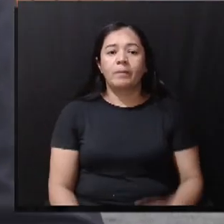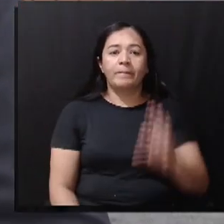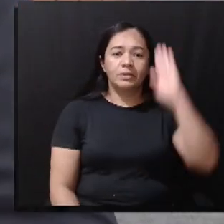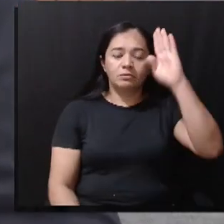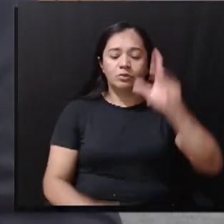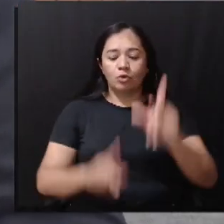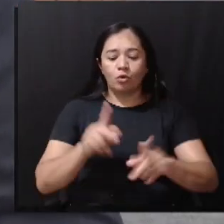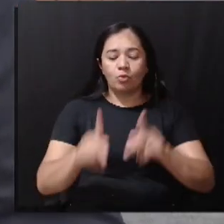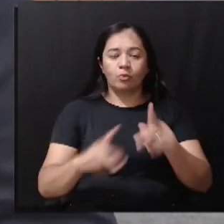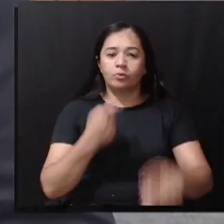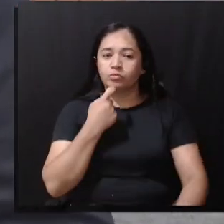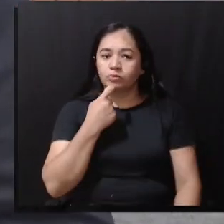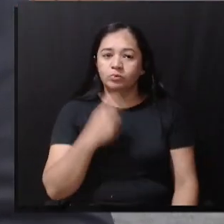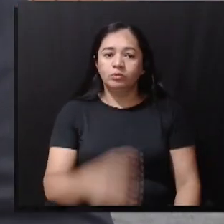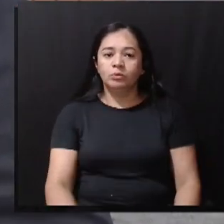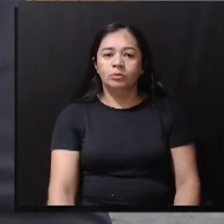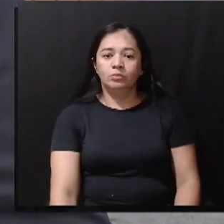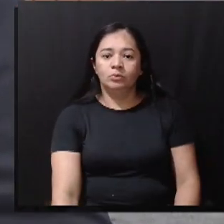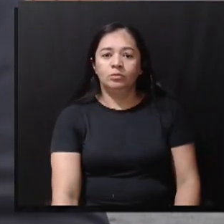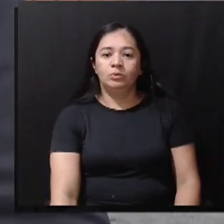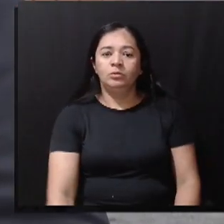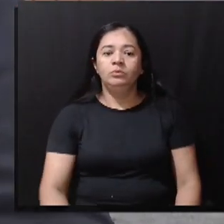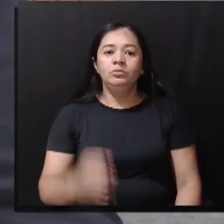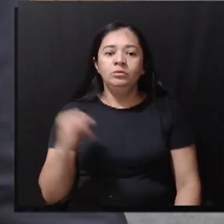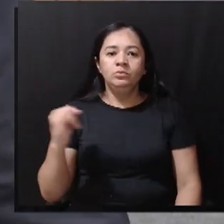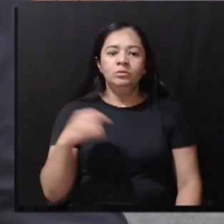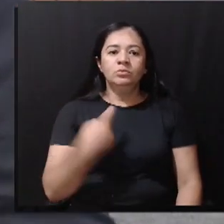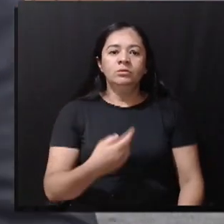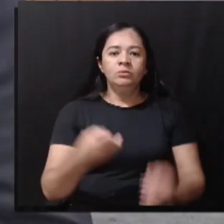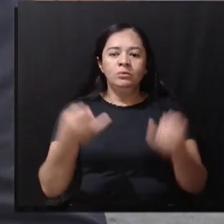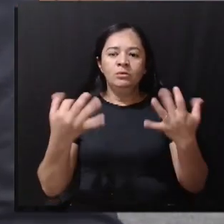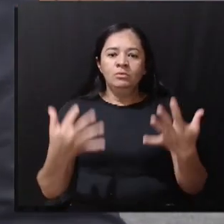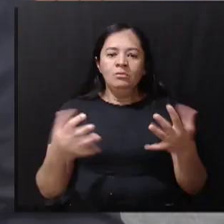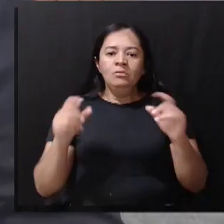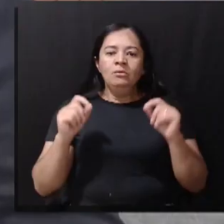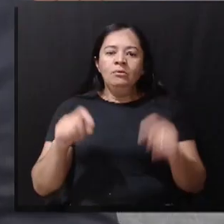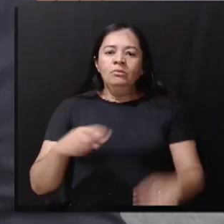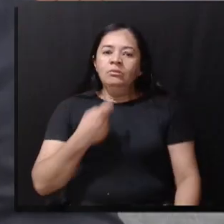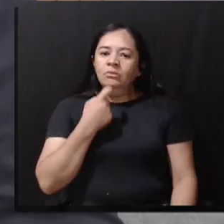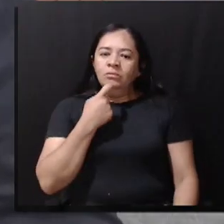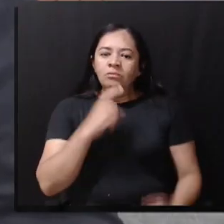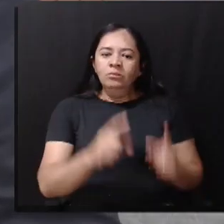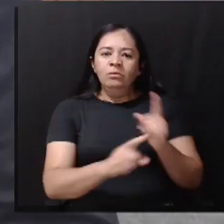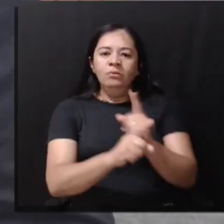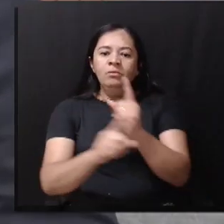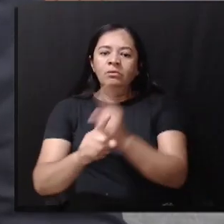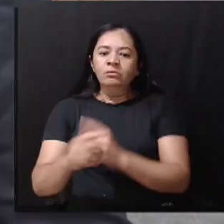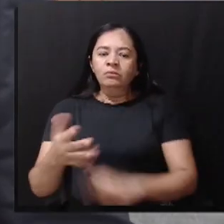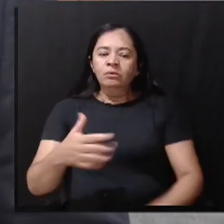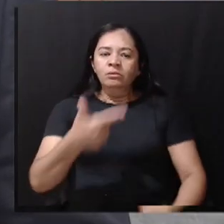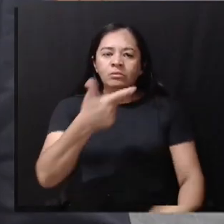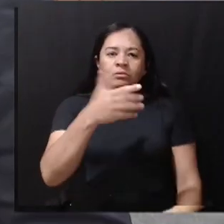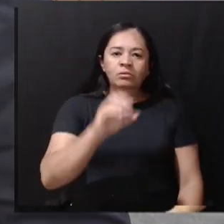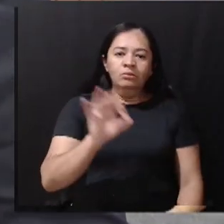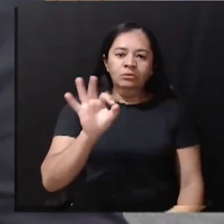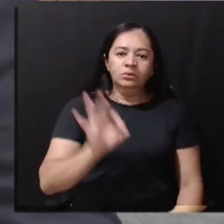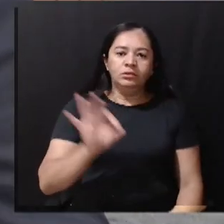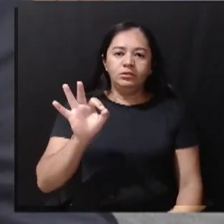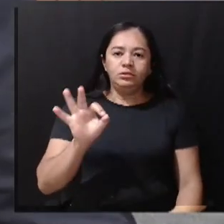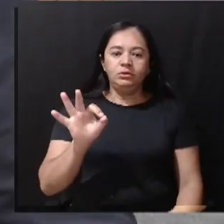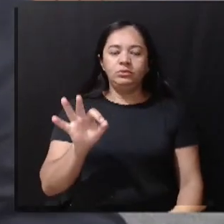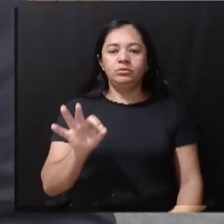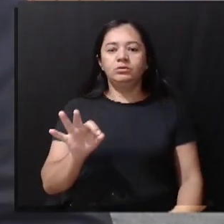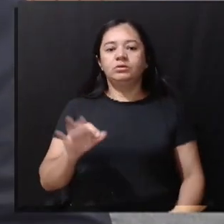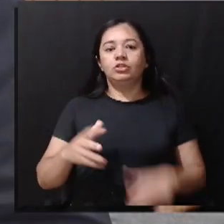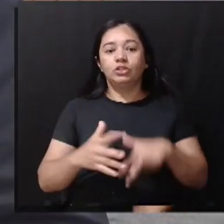Campinas. É sempre importante que a gente ressalte que Campinas atende mais ou menos 20% de pacientes que